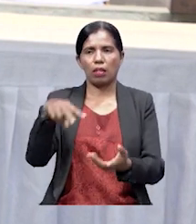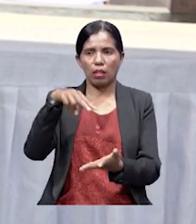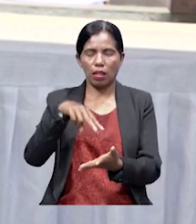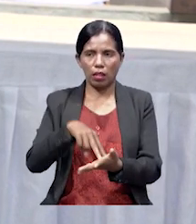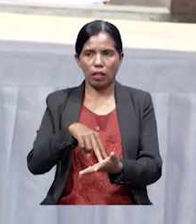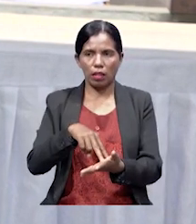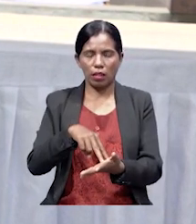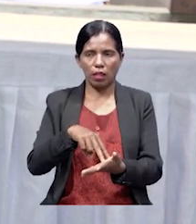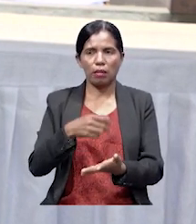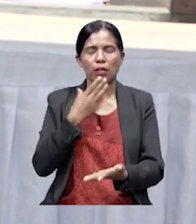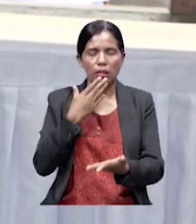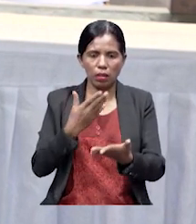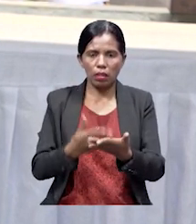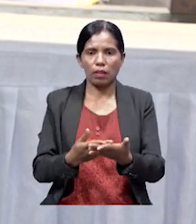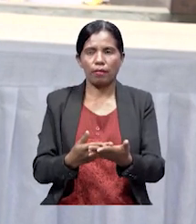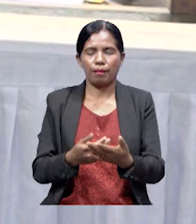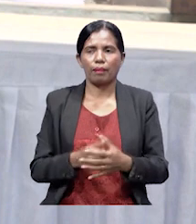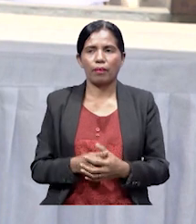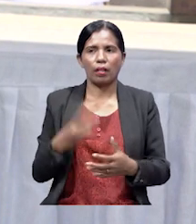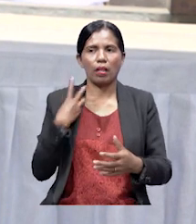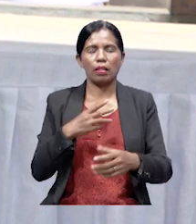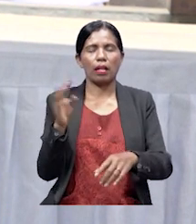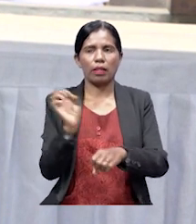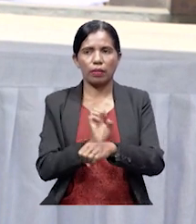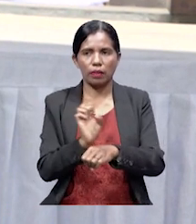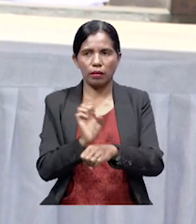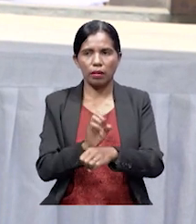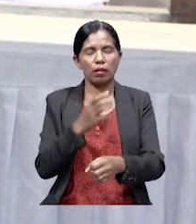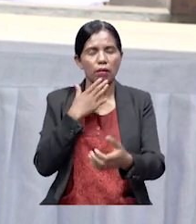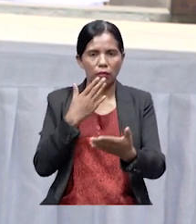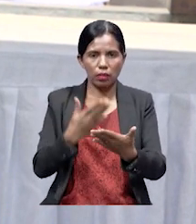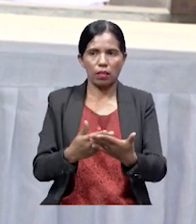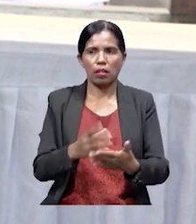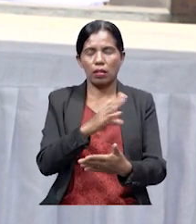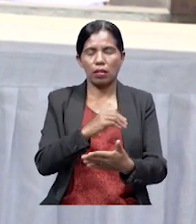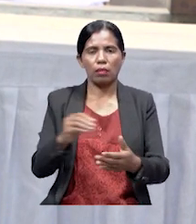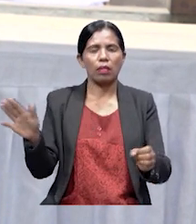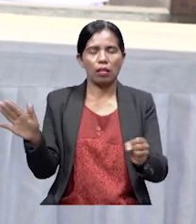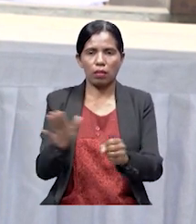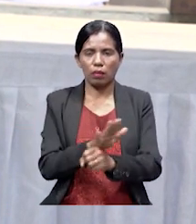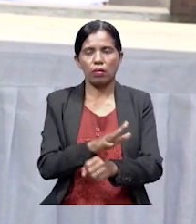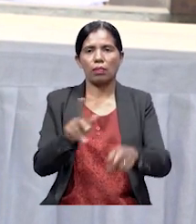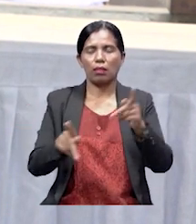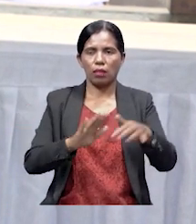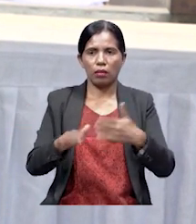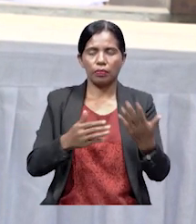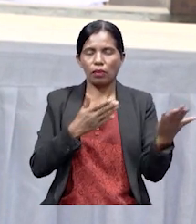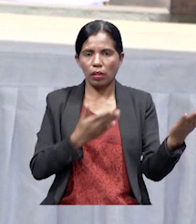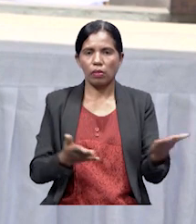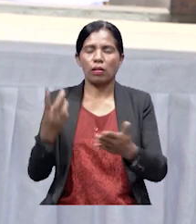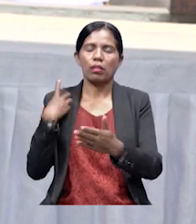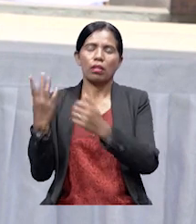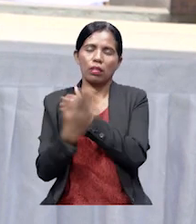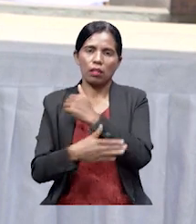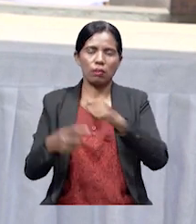resiliência popular, ita nunca mais bele hari economia ita ne be produtivos no sustentável a tu, lor ita ne nação ne ba